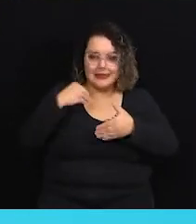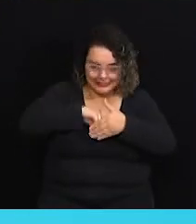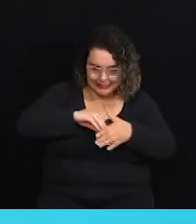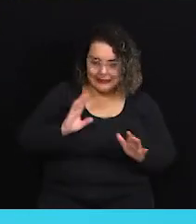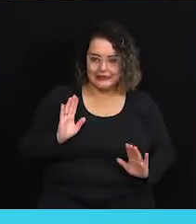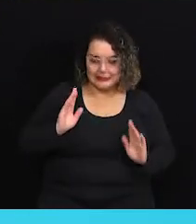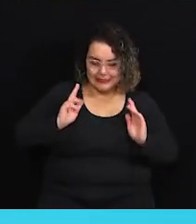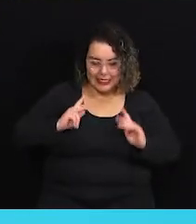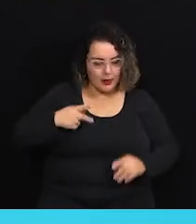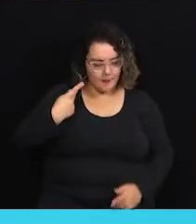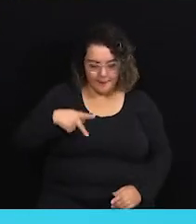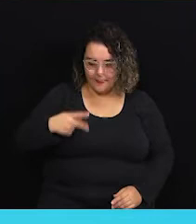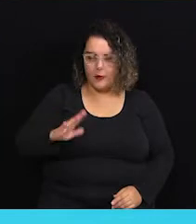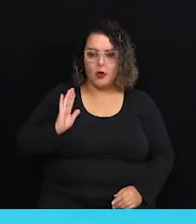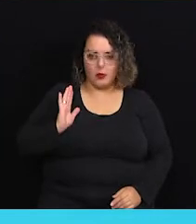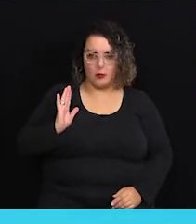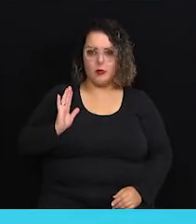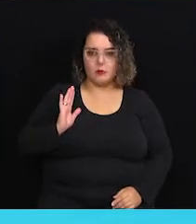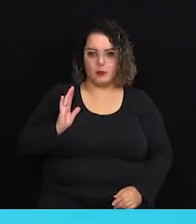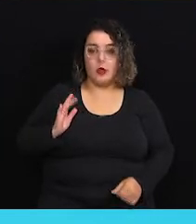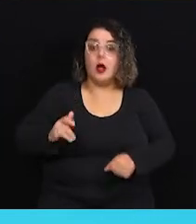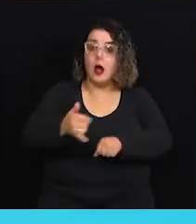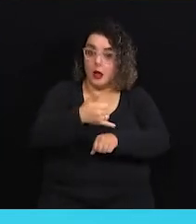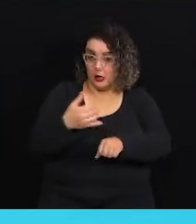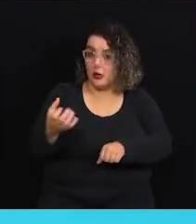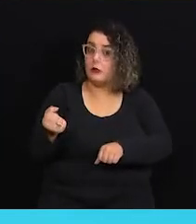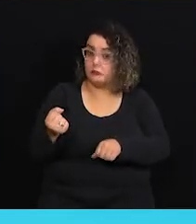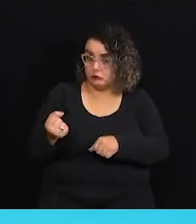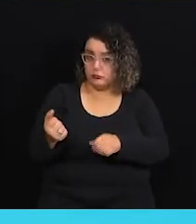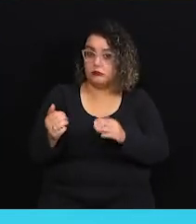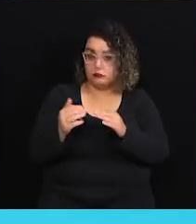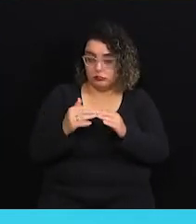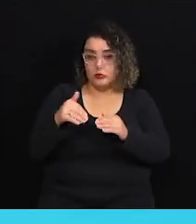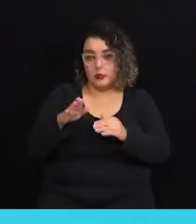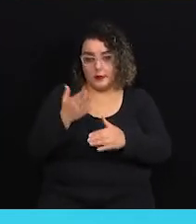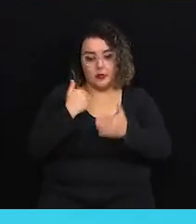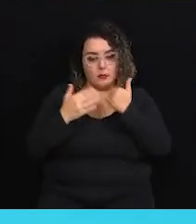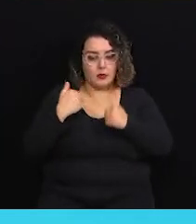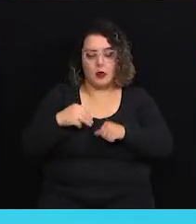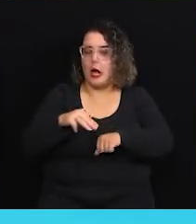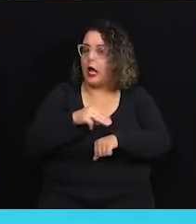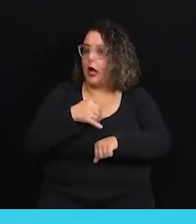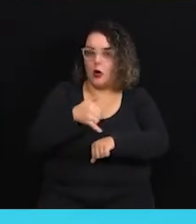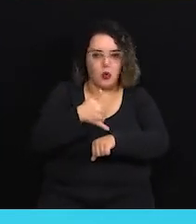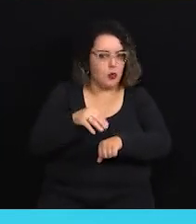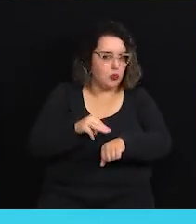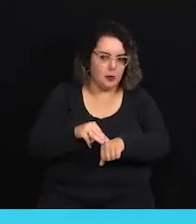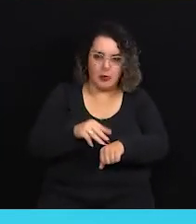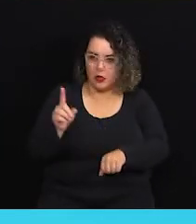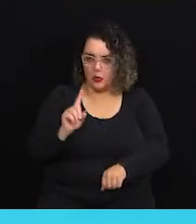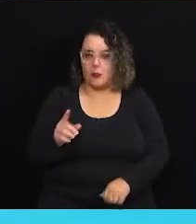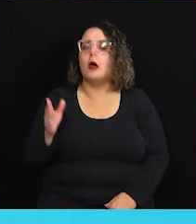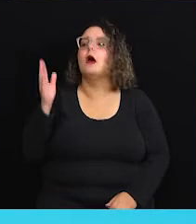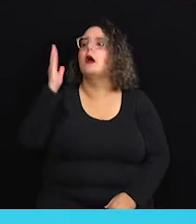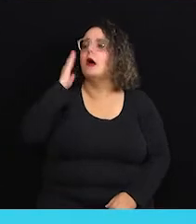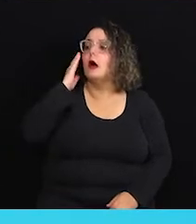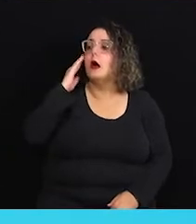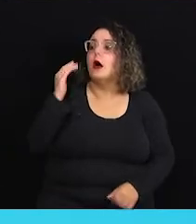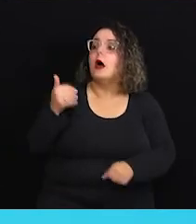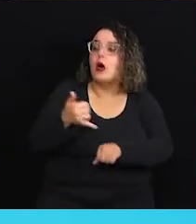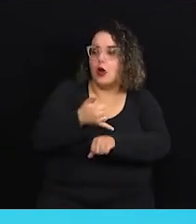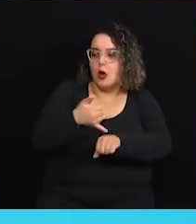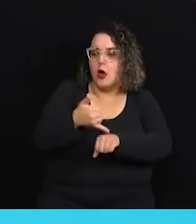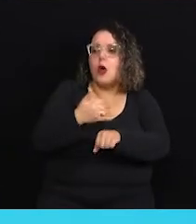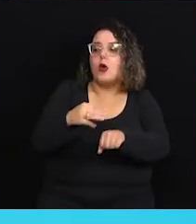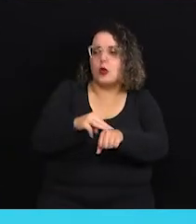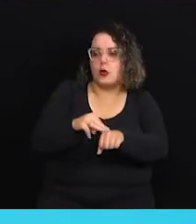Essa relação aumento da gordura branca tem mais a ver com a alimentação. A gordura marrom não. Entendi. A